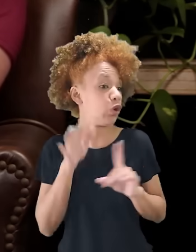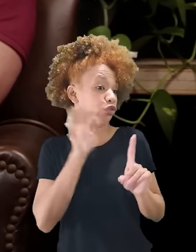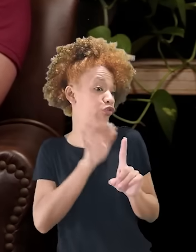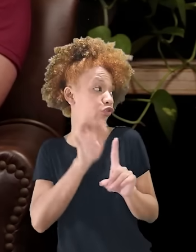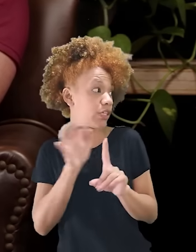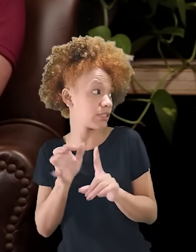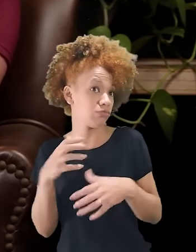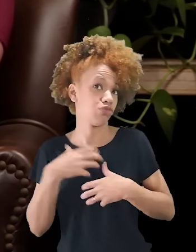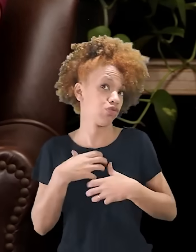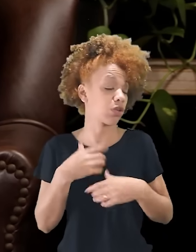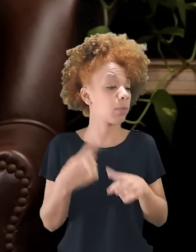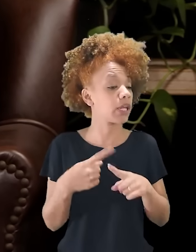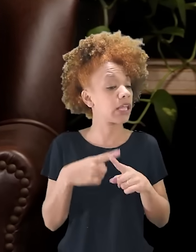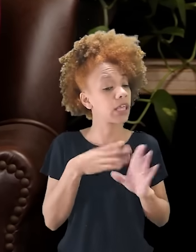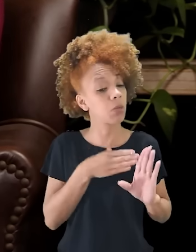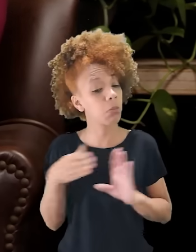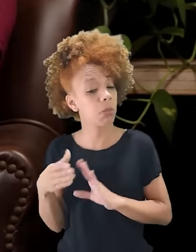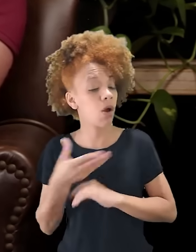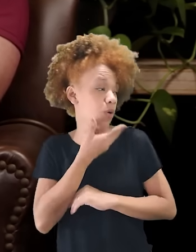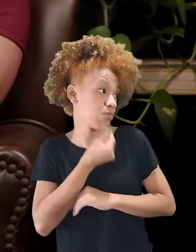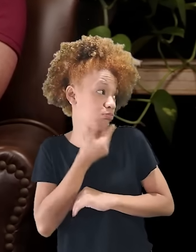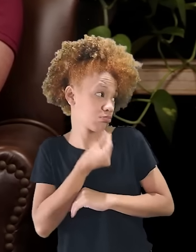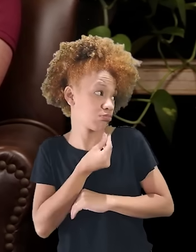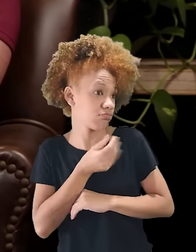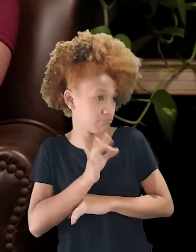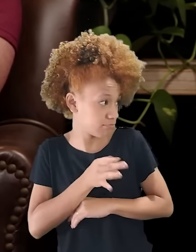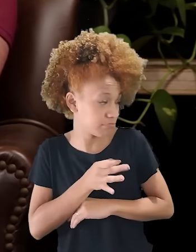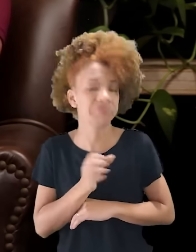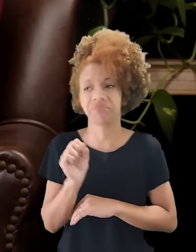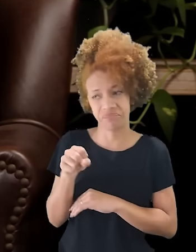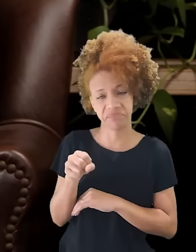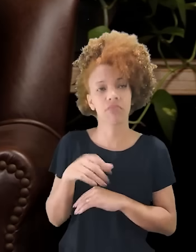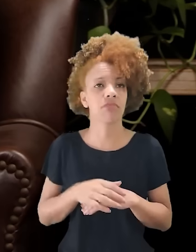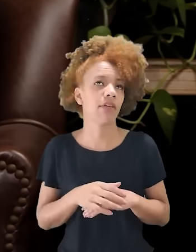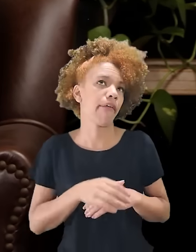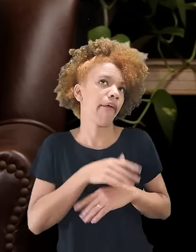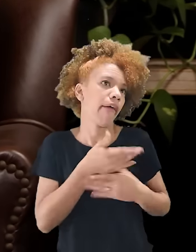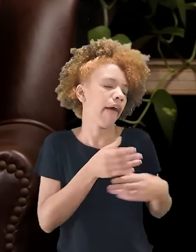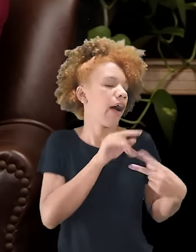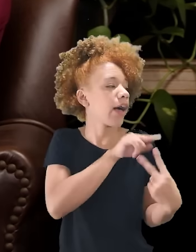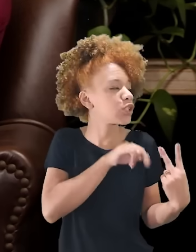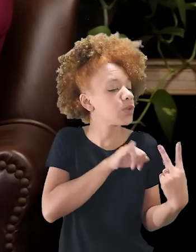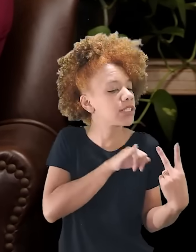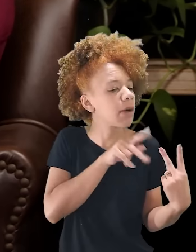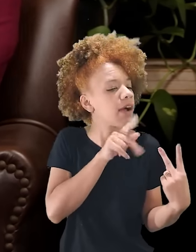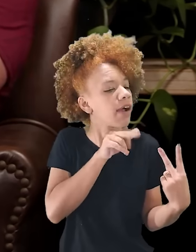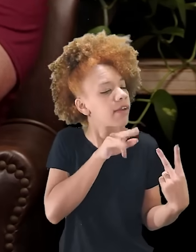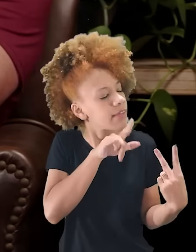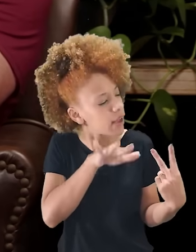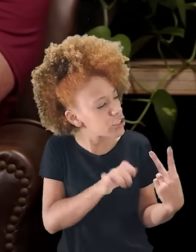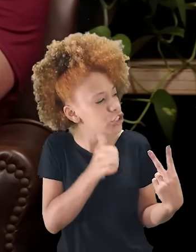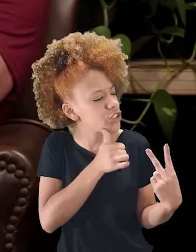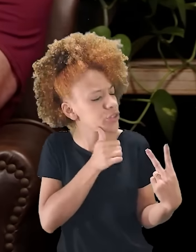influenciando de alguma maneira porque tem uma projeção masculina nesses caras certo a Kardashian seria pelo quê O que que vocês mulheres olham